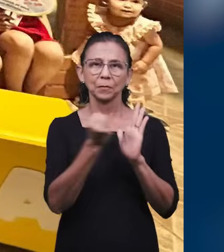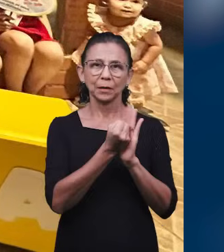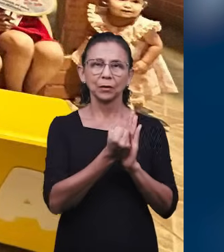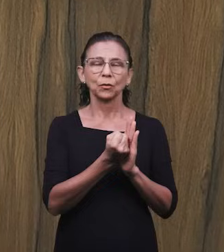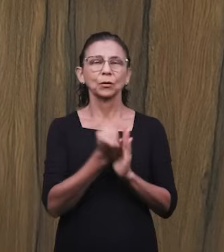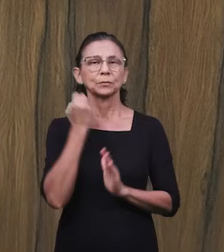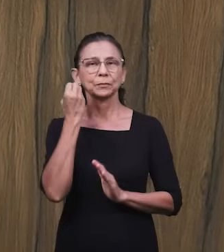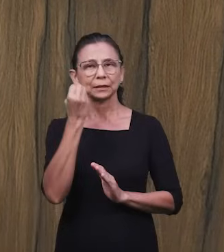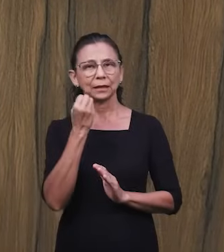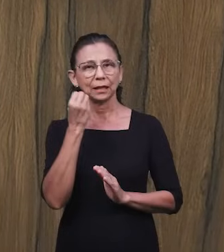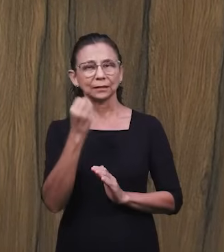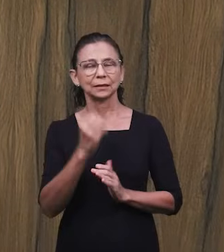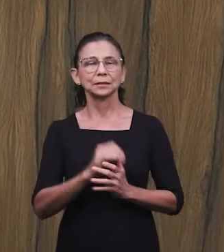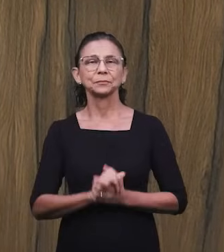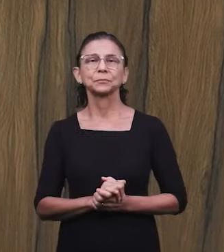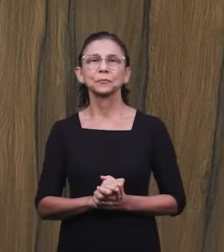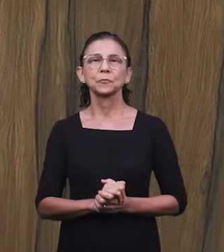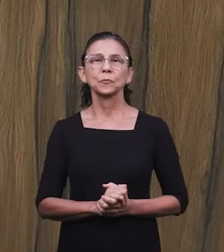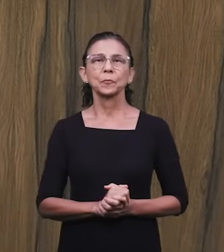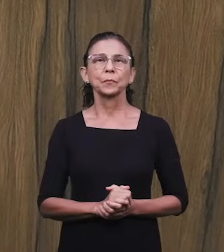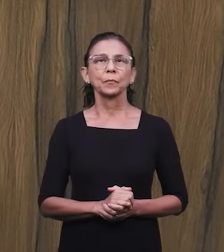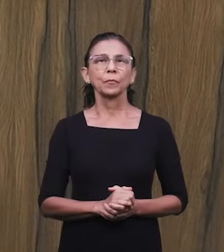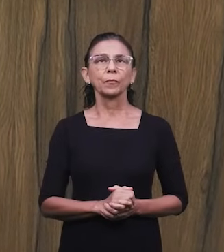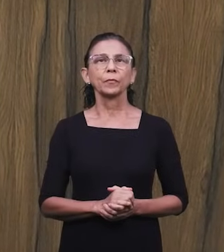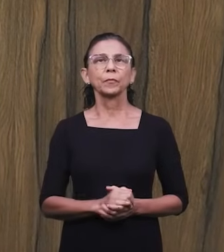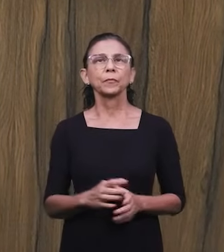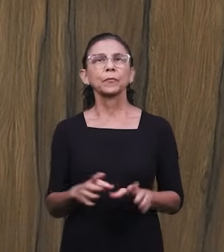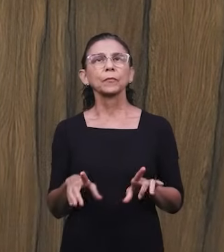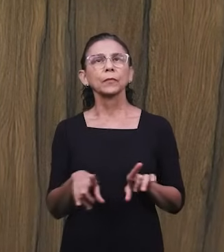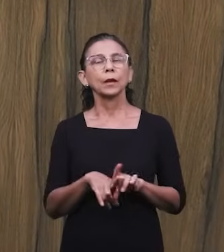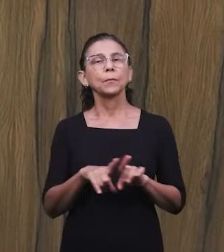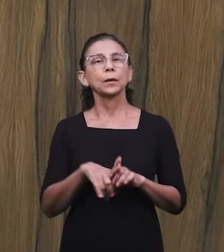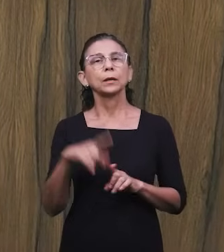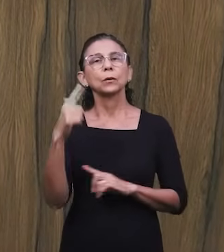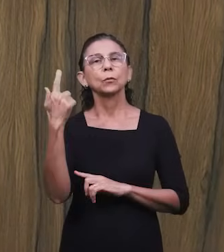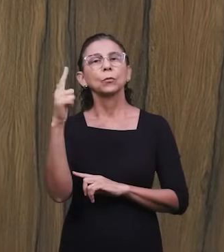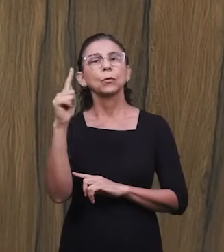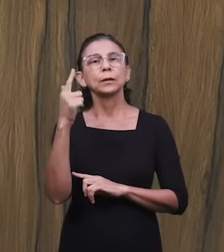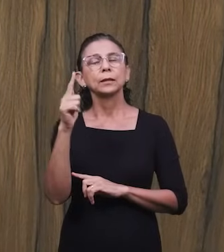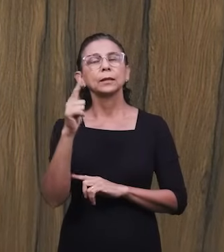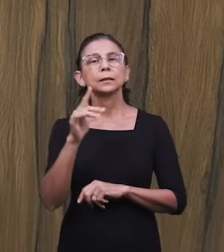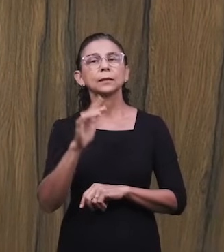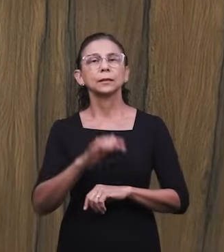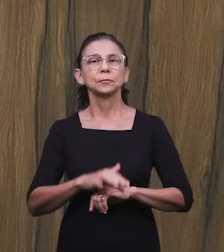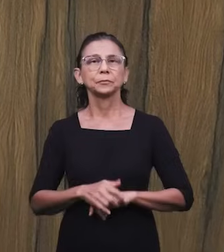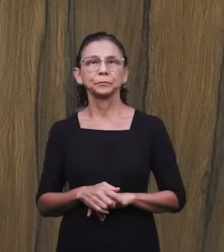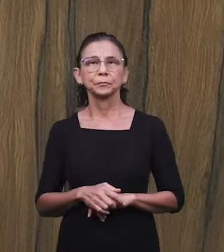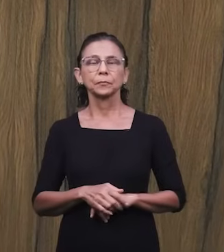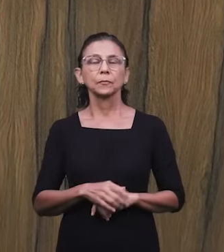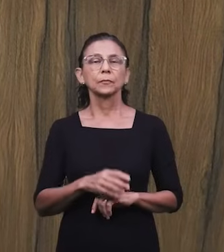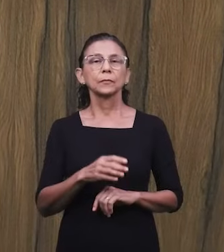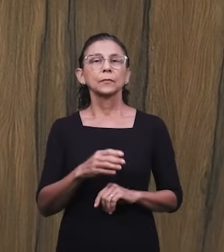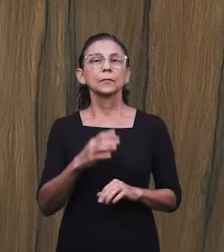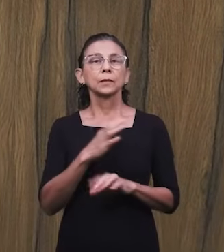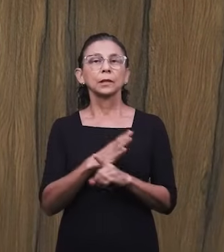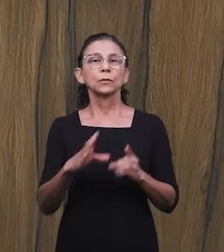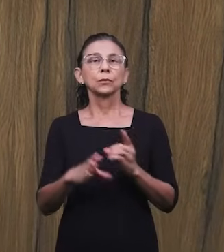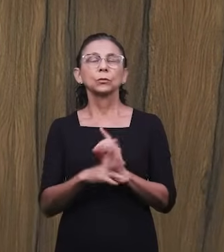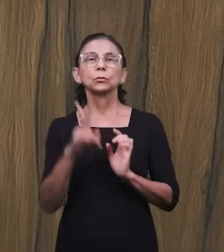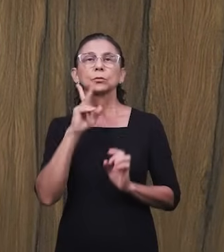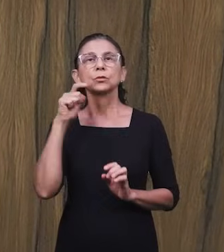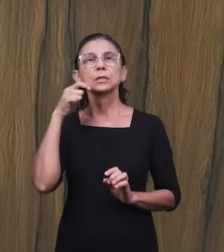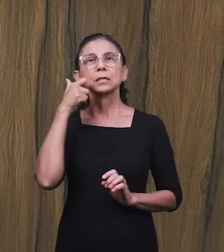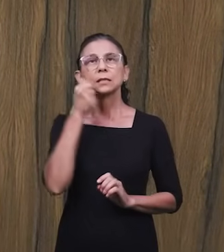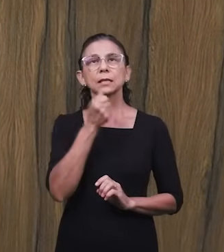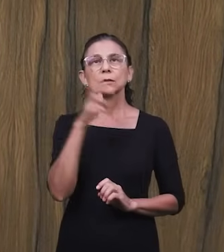as classes. A Igreja Cristã Maranata em Vila Nova, Goiânia, Goiás, realizou na terça-feira um culto de ceia, onde o